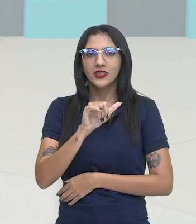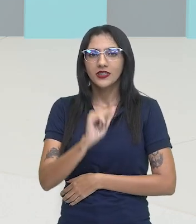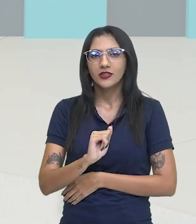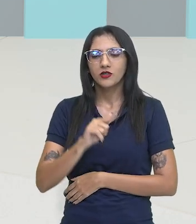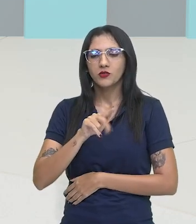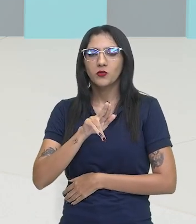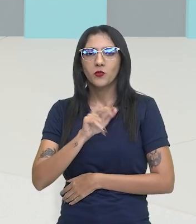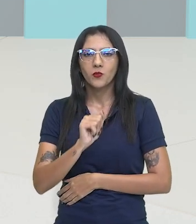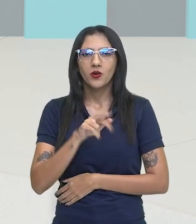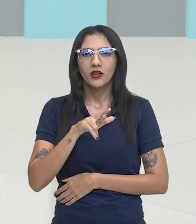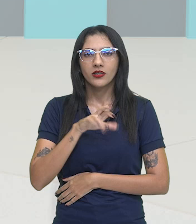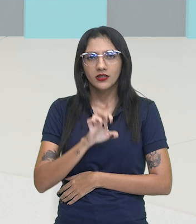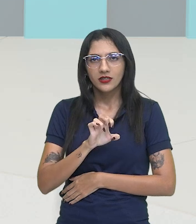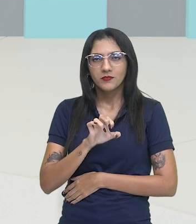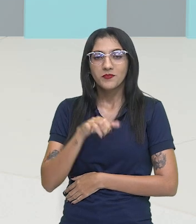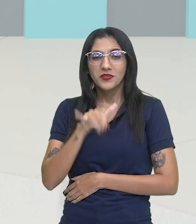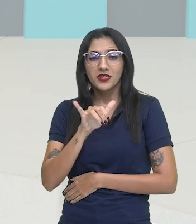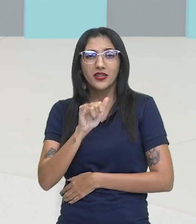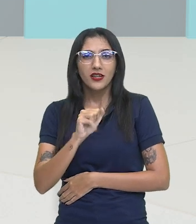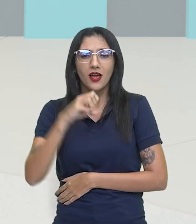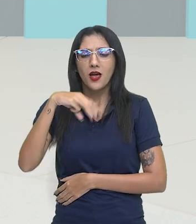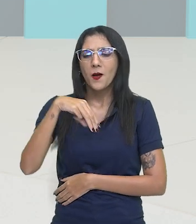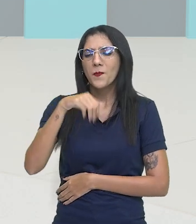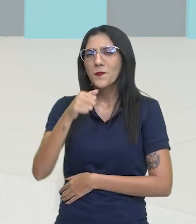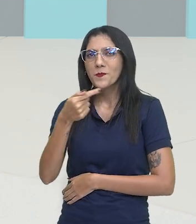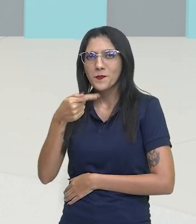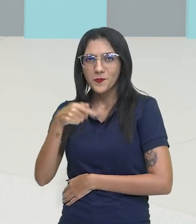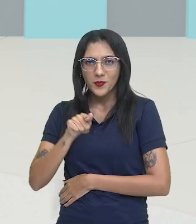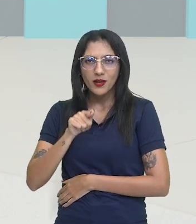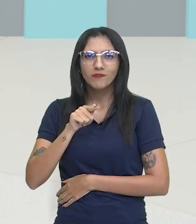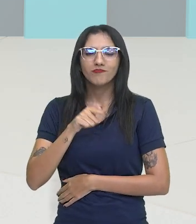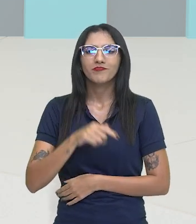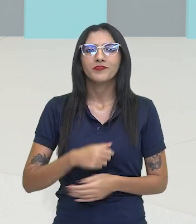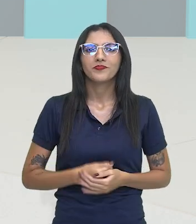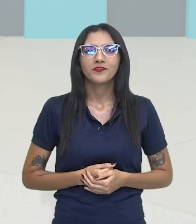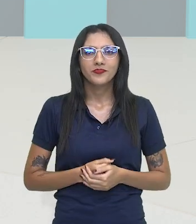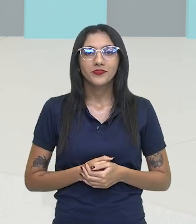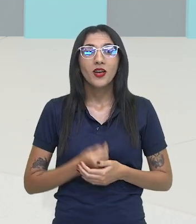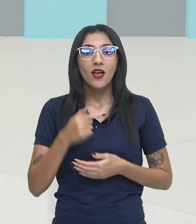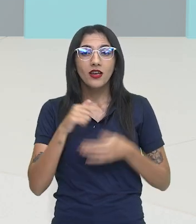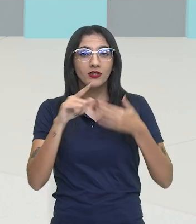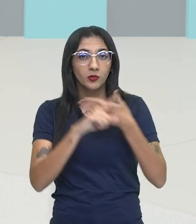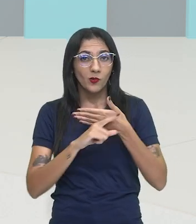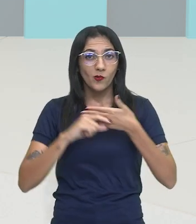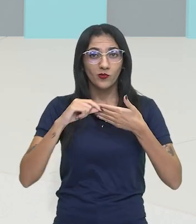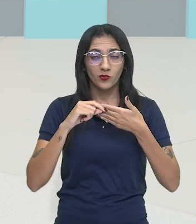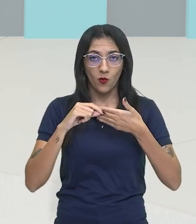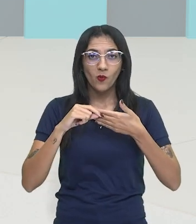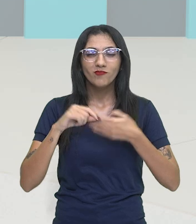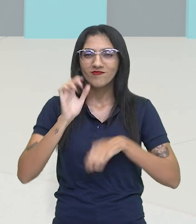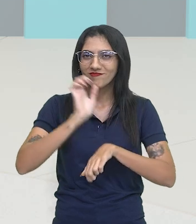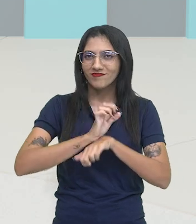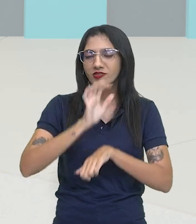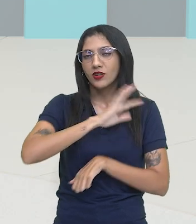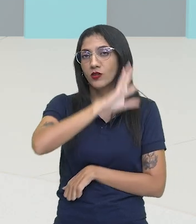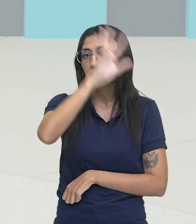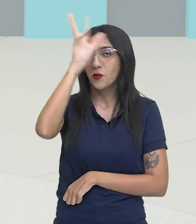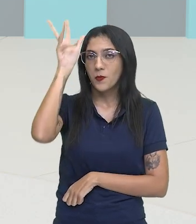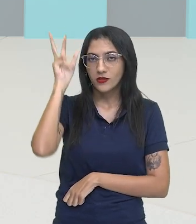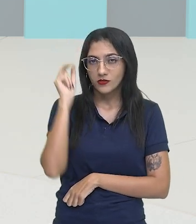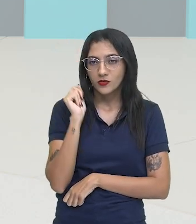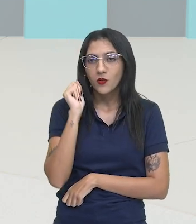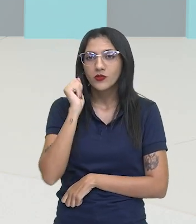Iaguaré, Yaman, eu sempre tenho dificuldade de falar o nome dele. Inclusive, ele é um autor do Amazonas, não é? Ele é